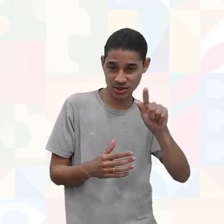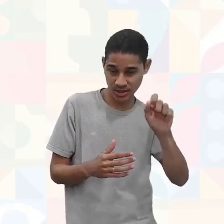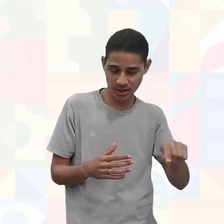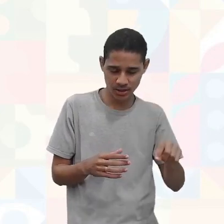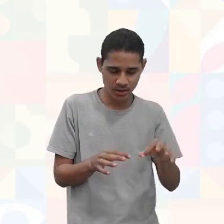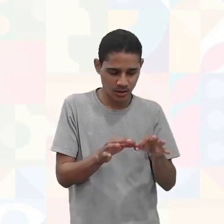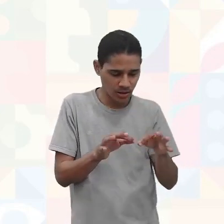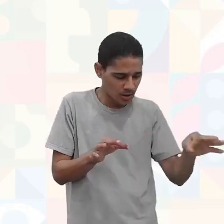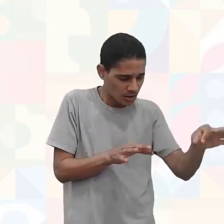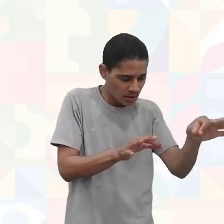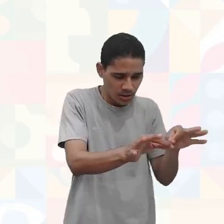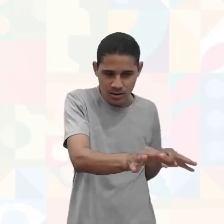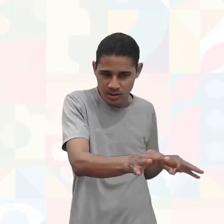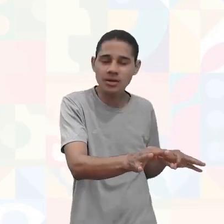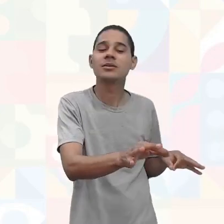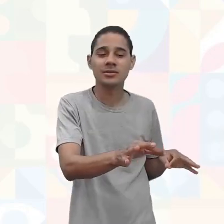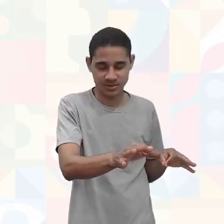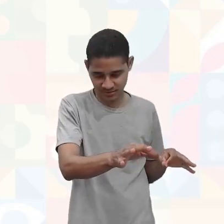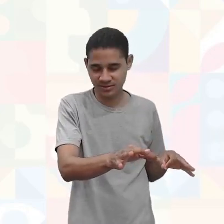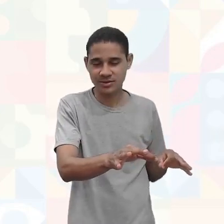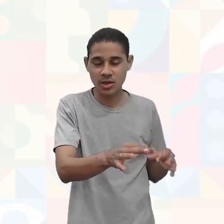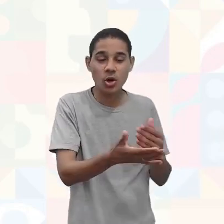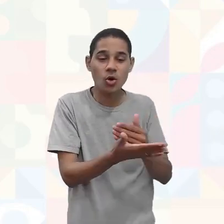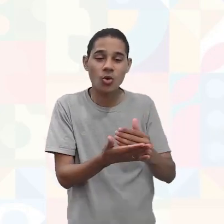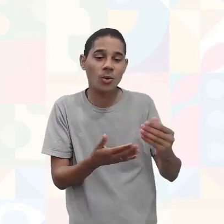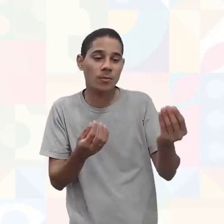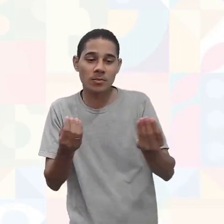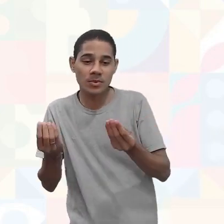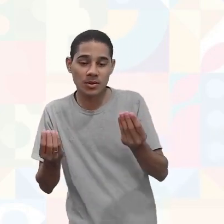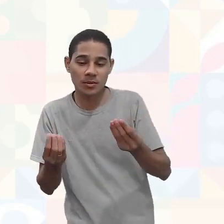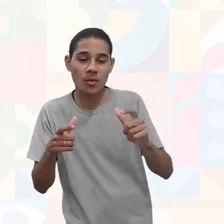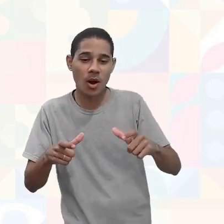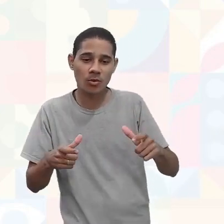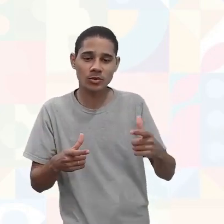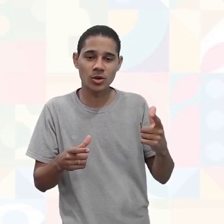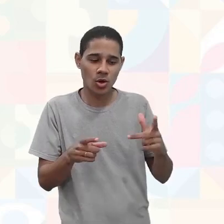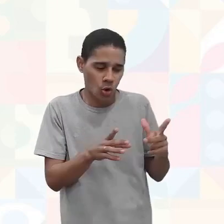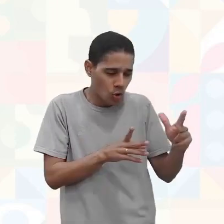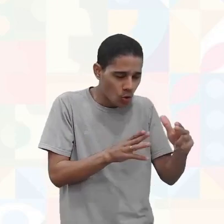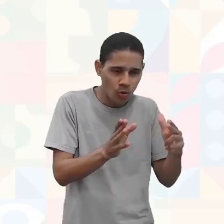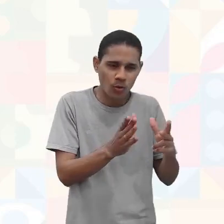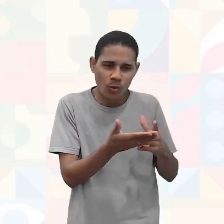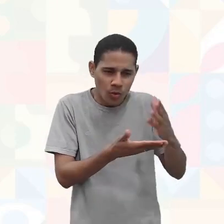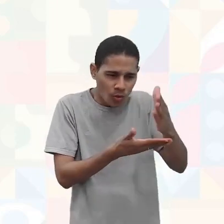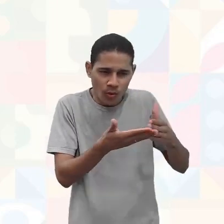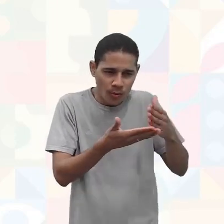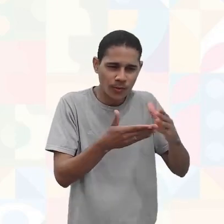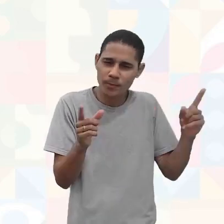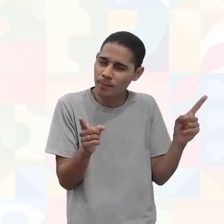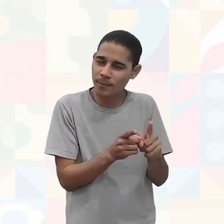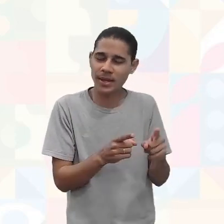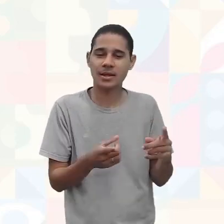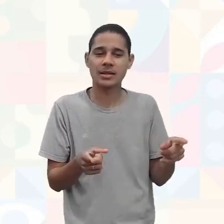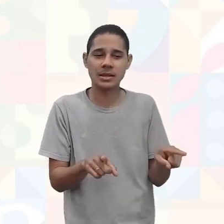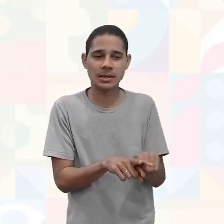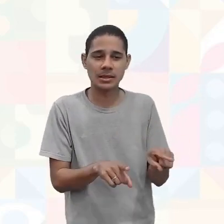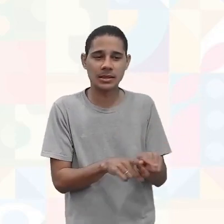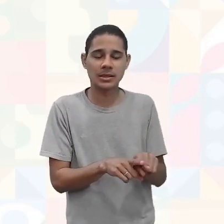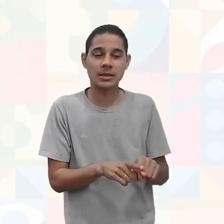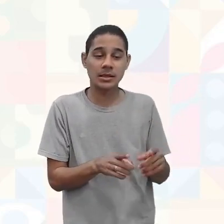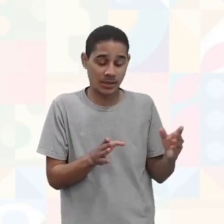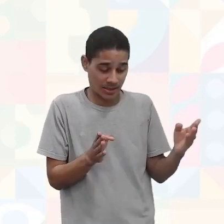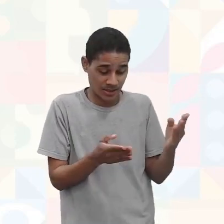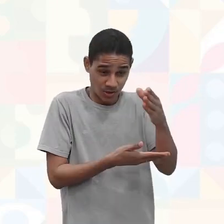de onde vai começar a paginação, menos recortes possíveis, fazer com que esses recortes